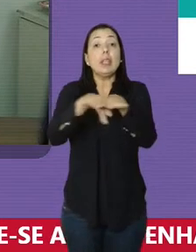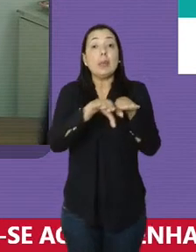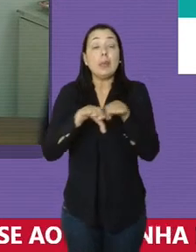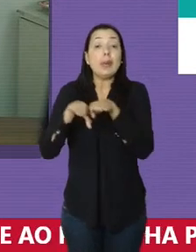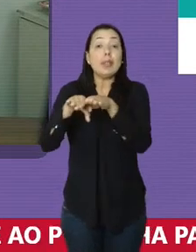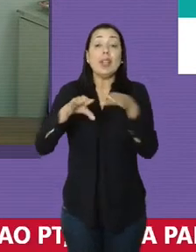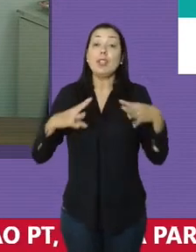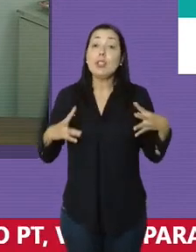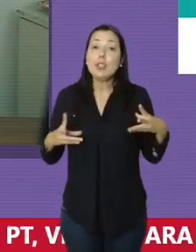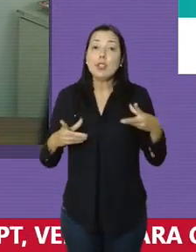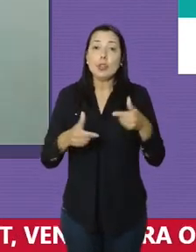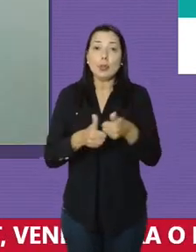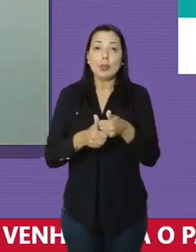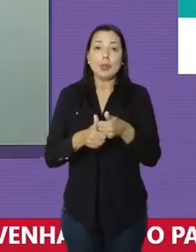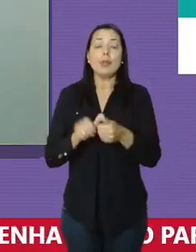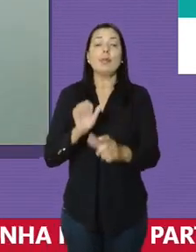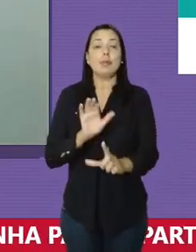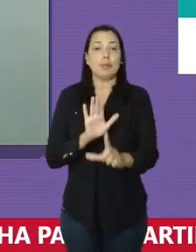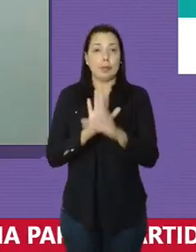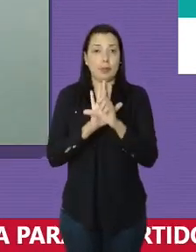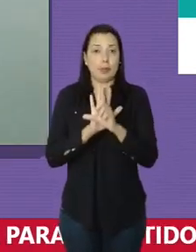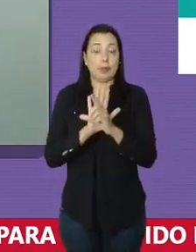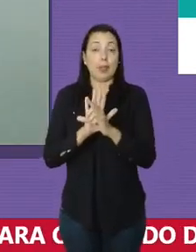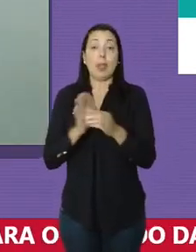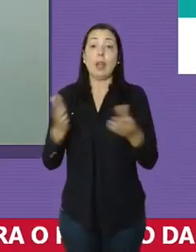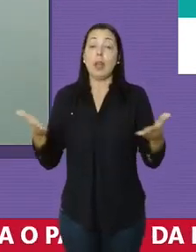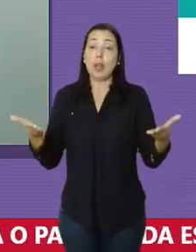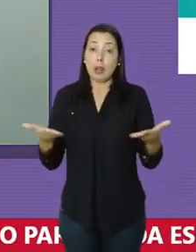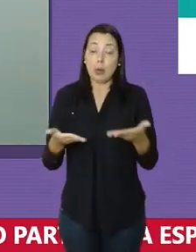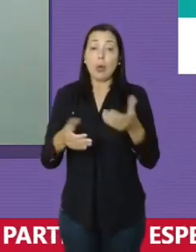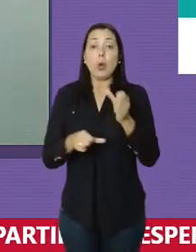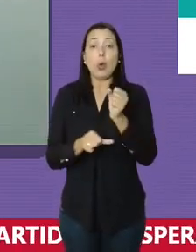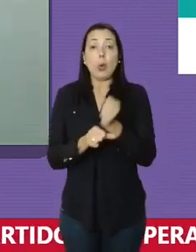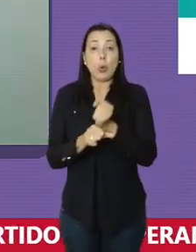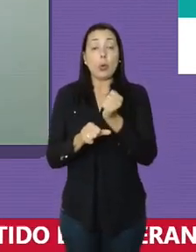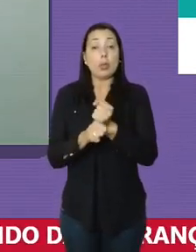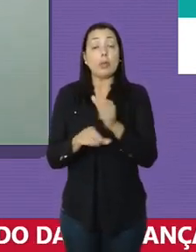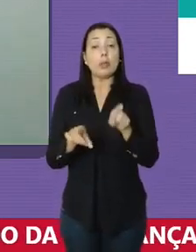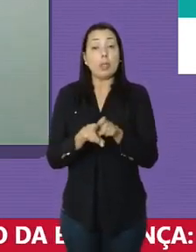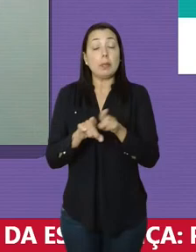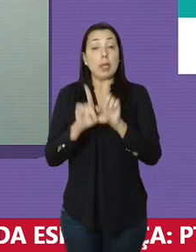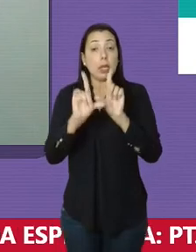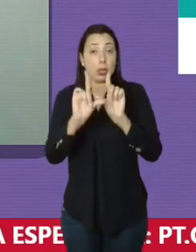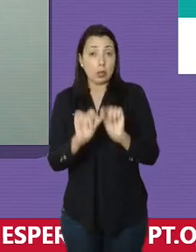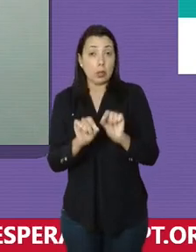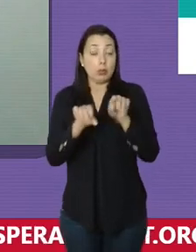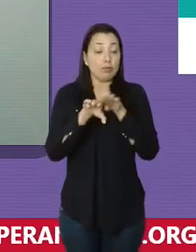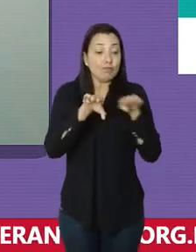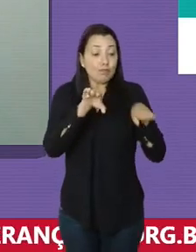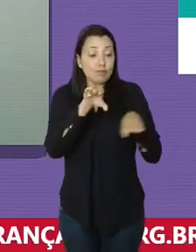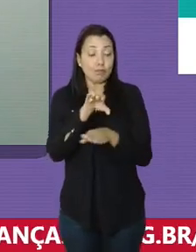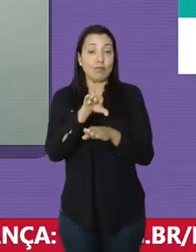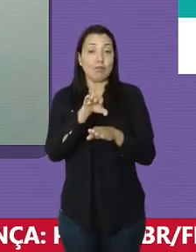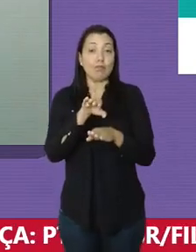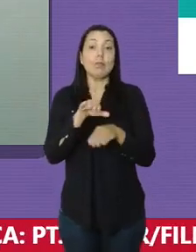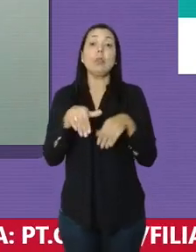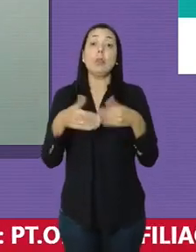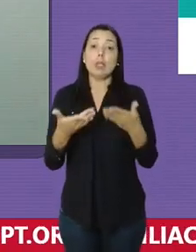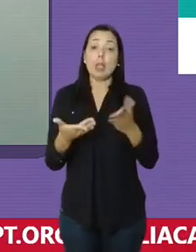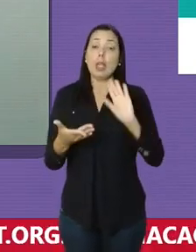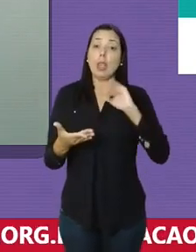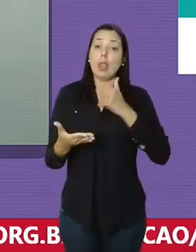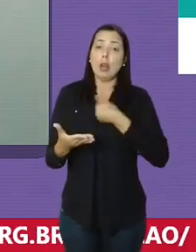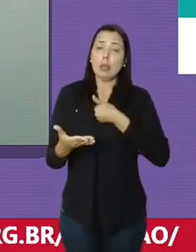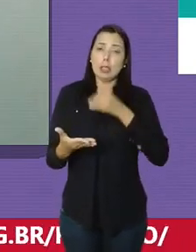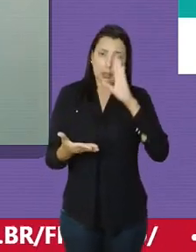de todos perante a lei. Essa questão da construção e da redução das desigualdades foi uma das